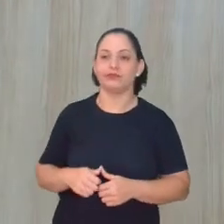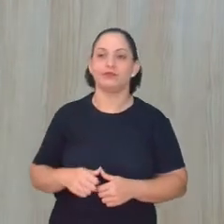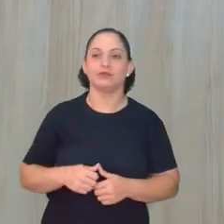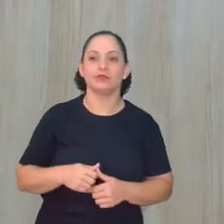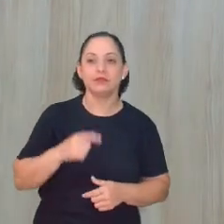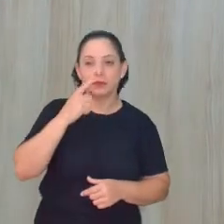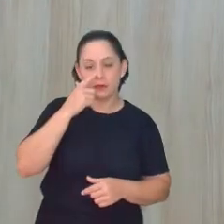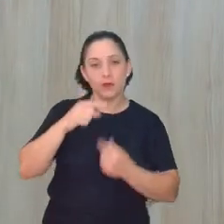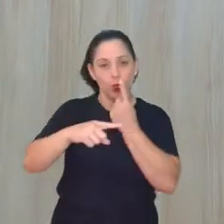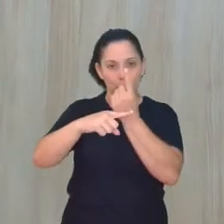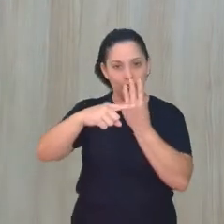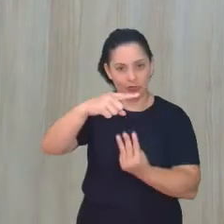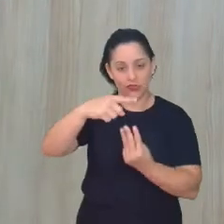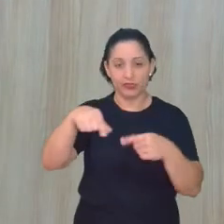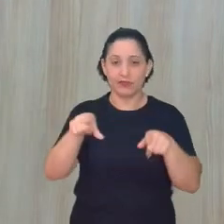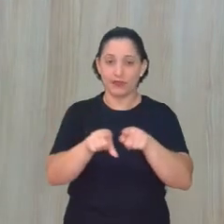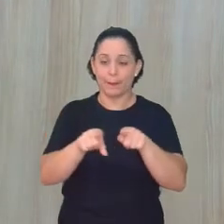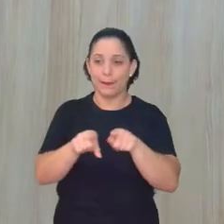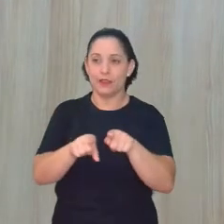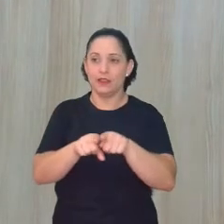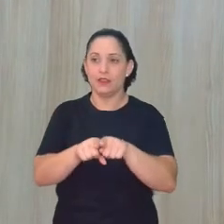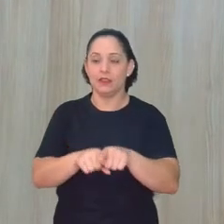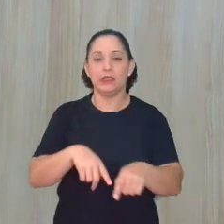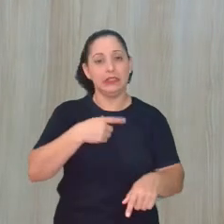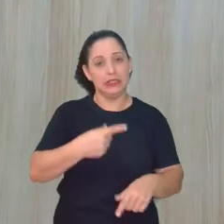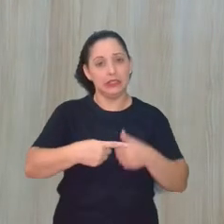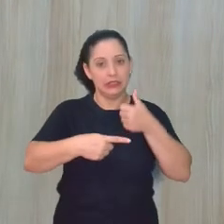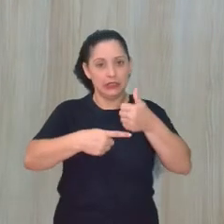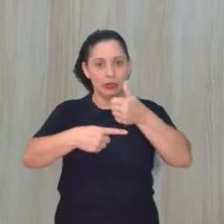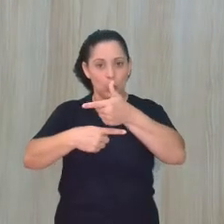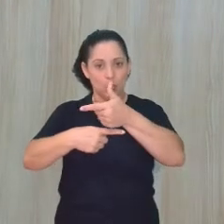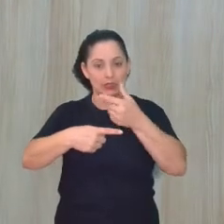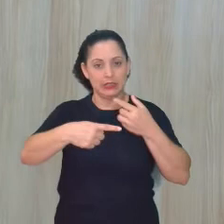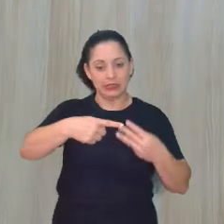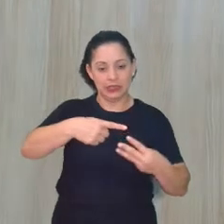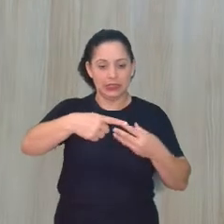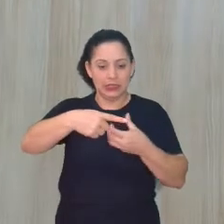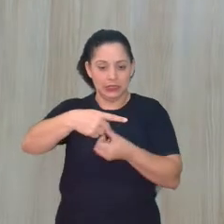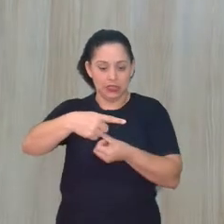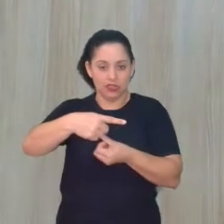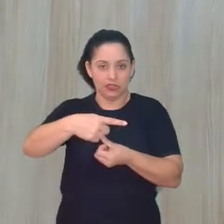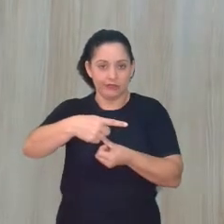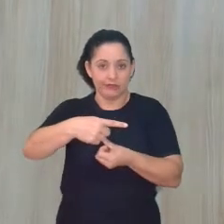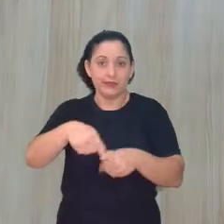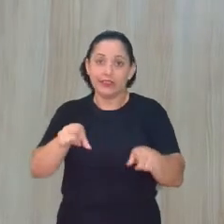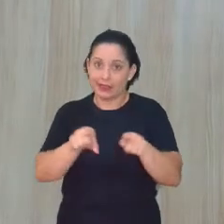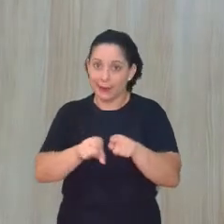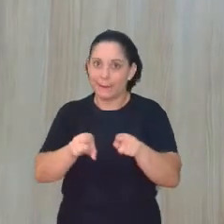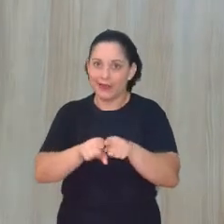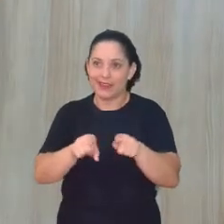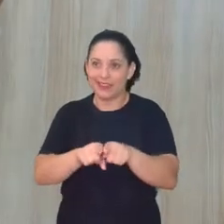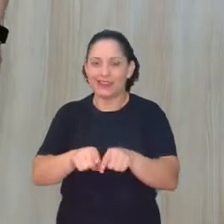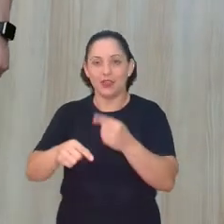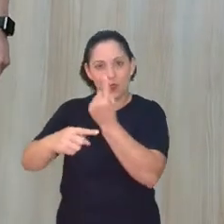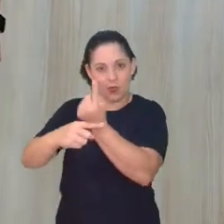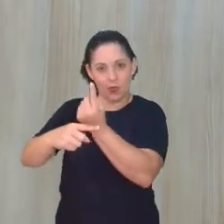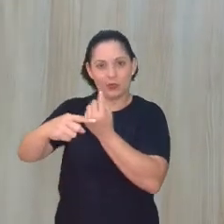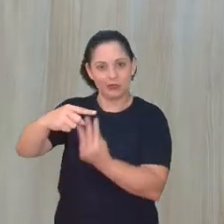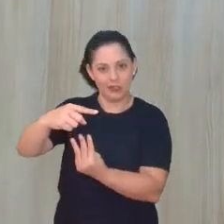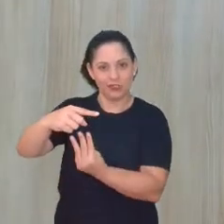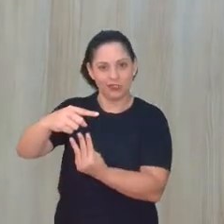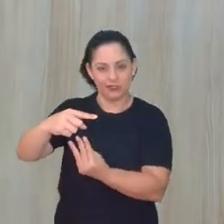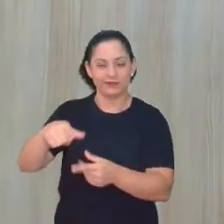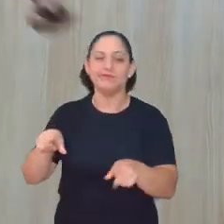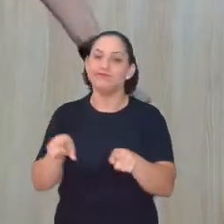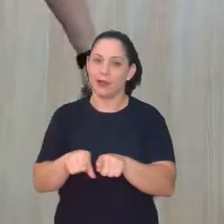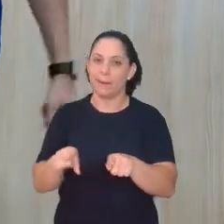e verificando a razão 12 está para 36, simplificando por 12, eu tenho aí 1 está para